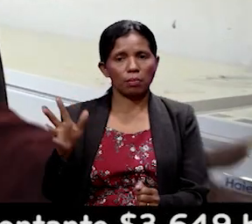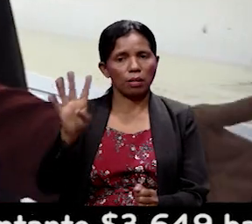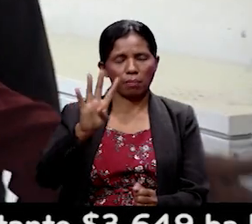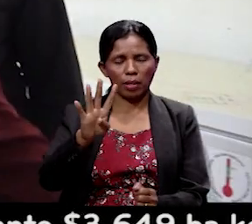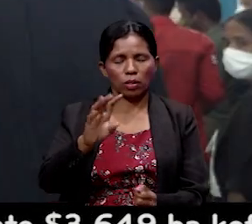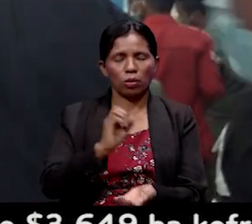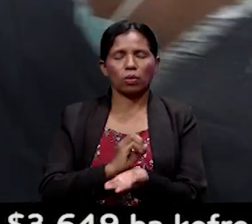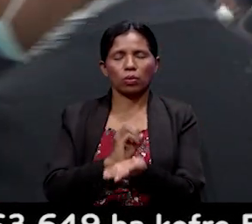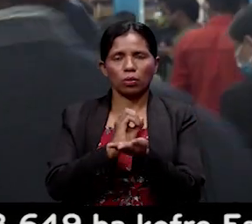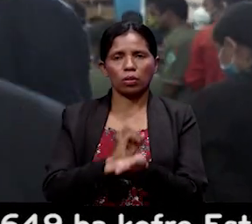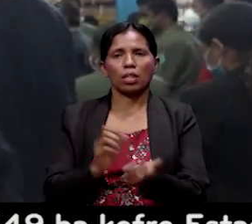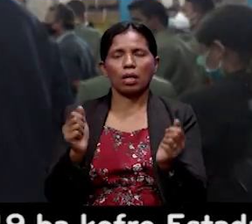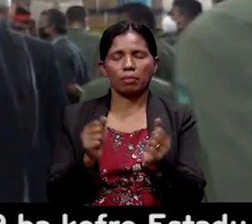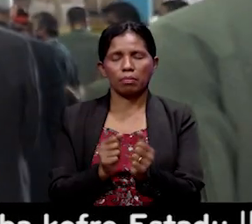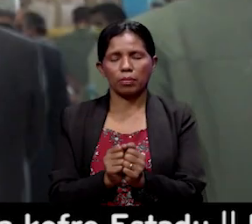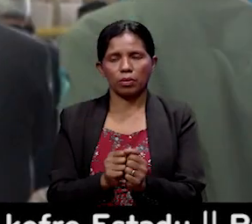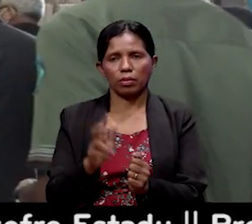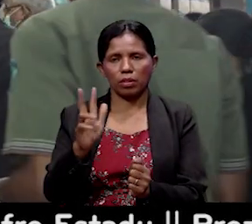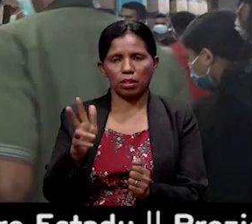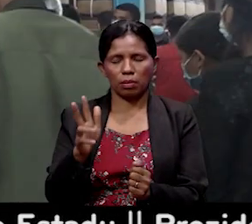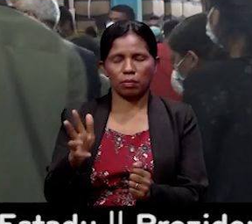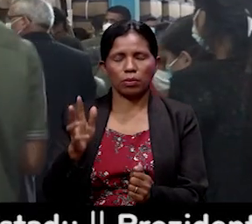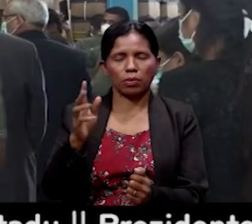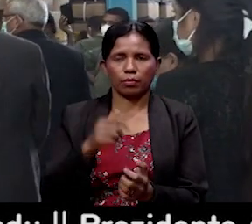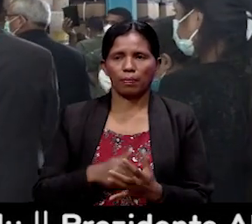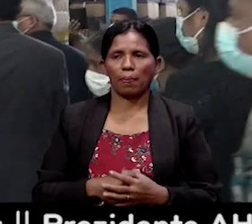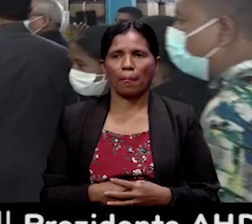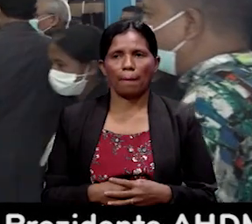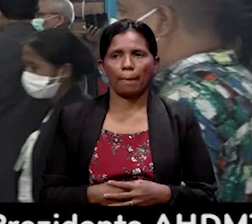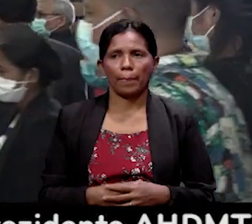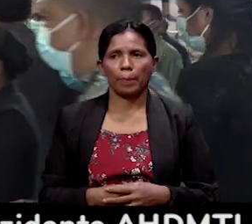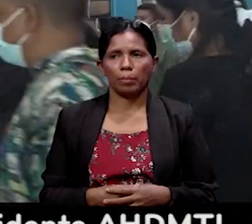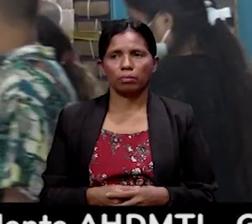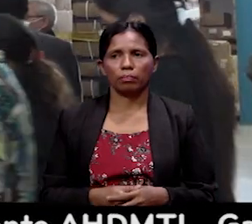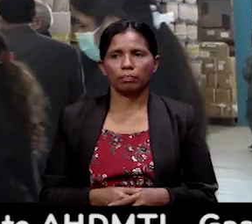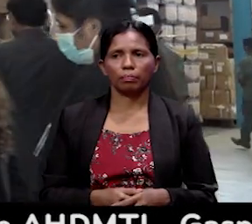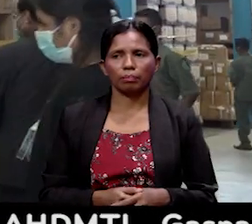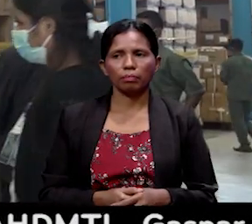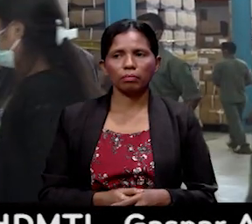Norewa 12 Rihun Tolunulu Resin. Agustin da Costa, Clementino Maia, Ziamen.